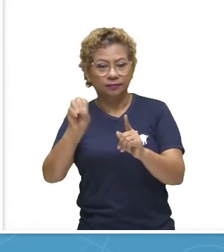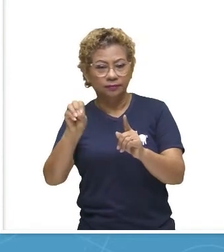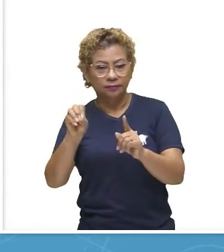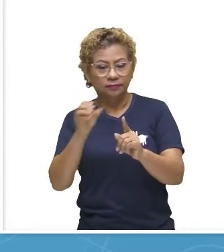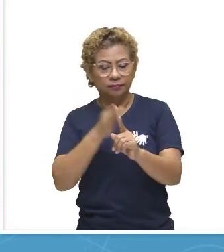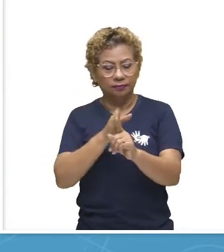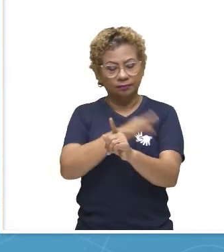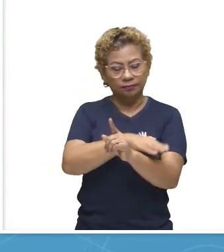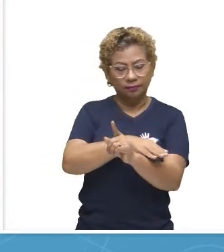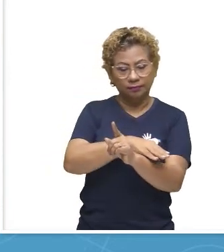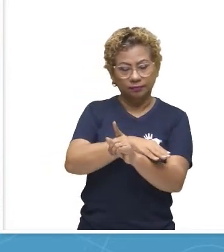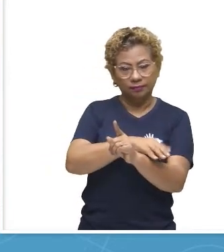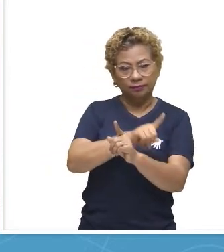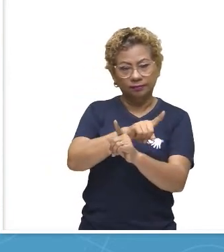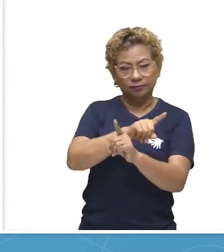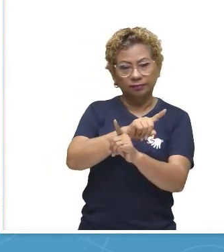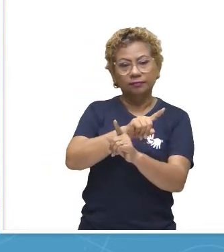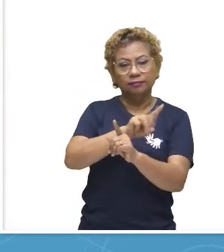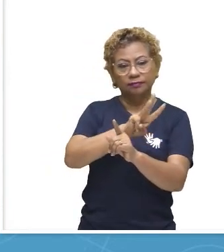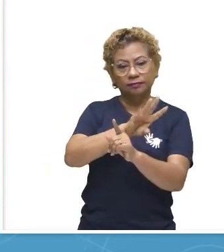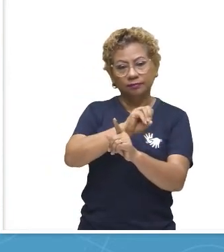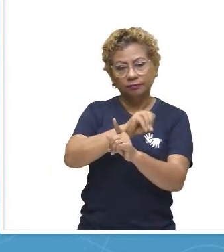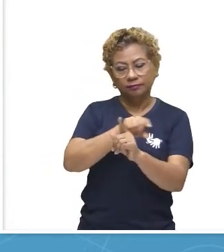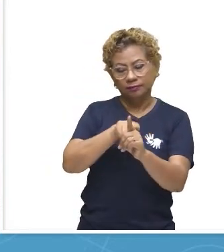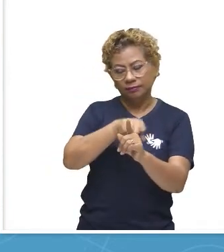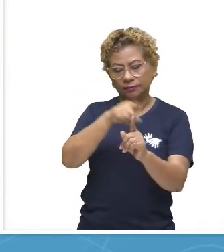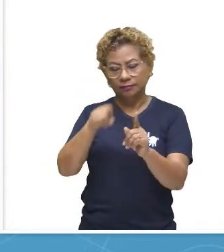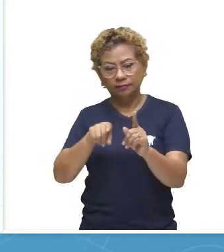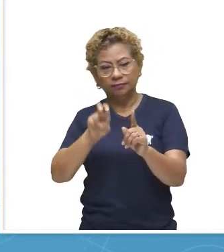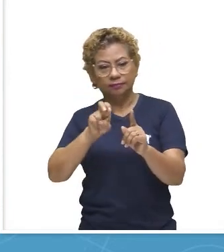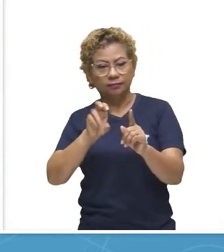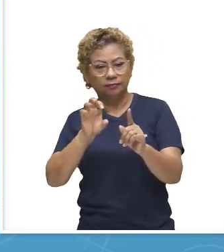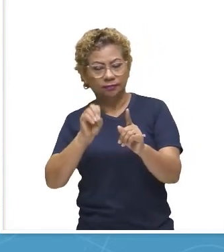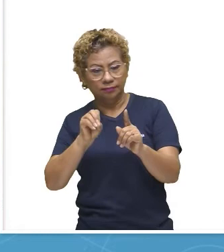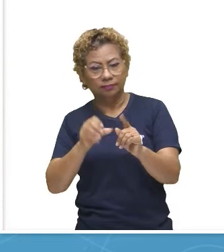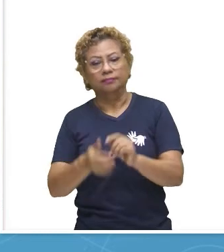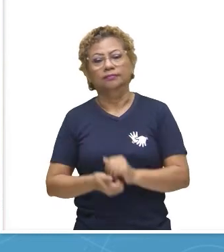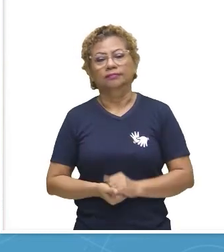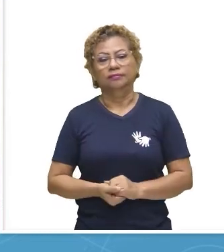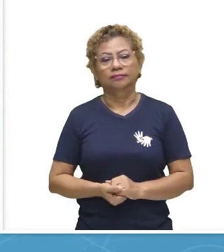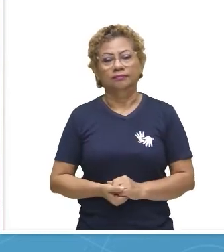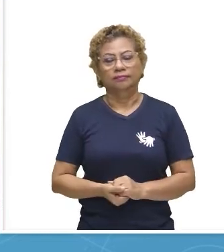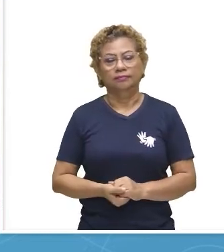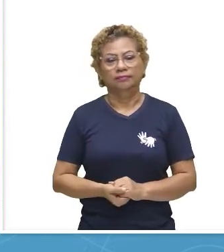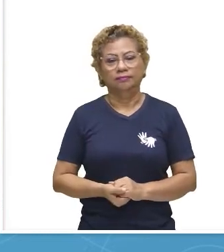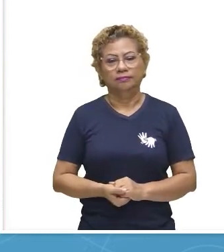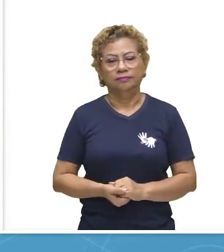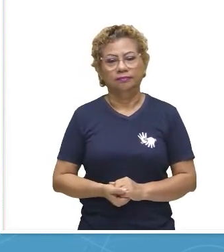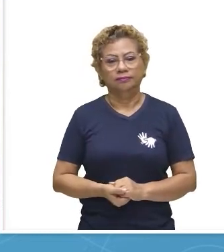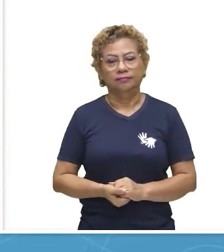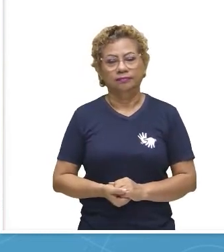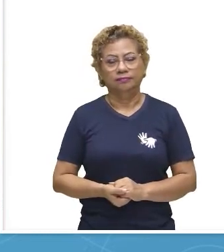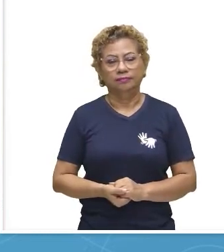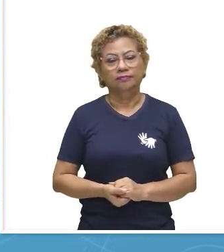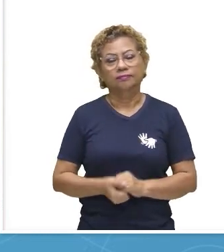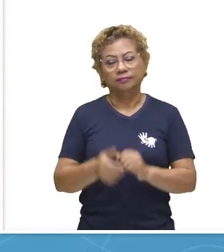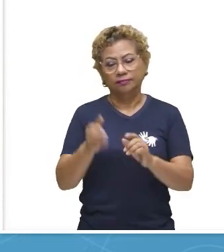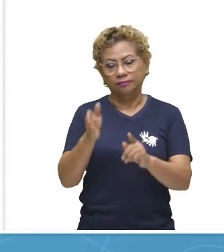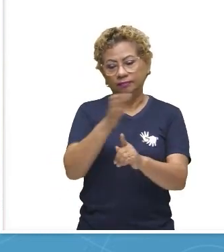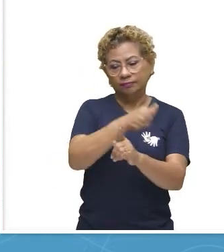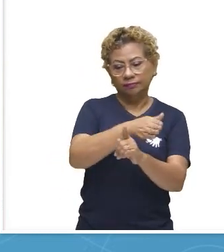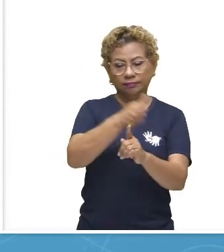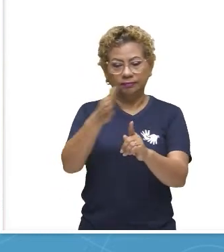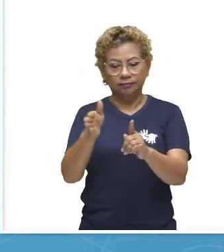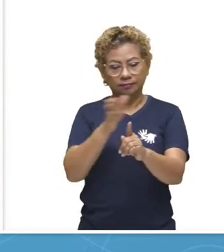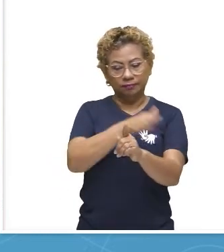lado e a soma deles dá 180. Alternos que ficam alternando os lados